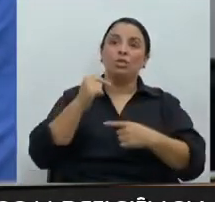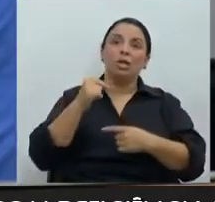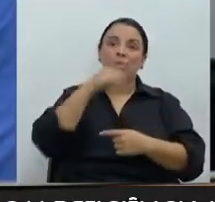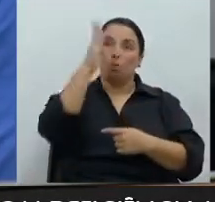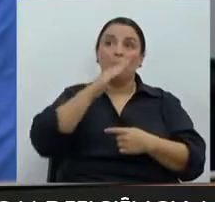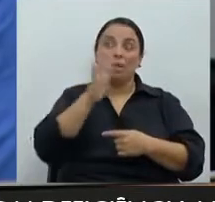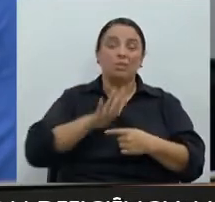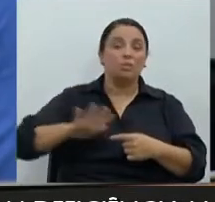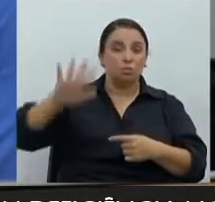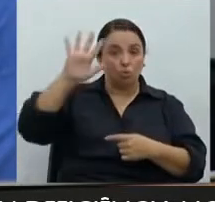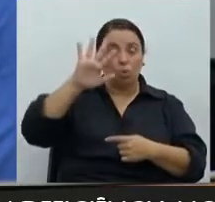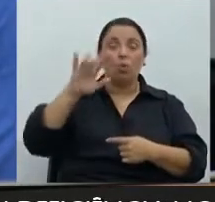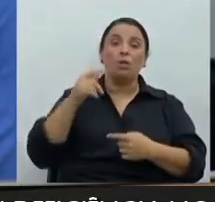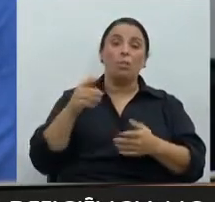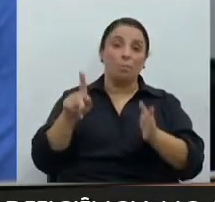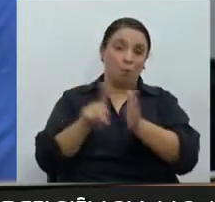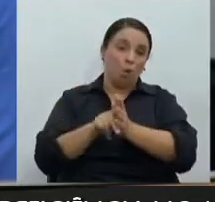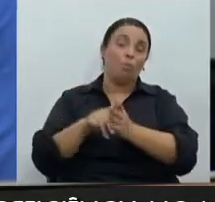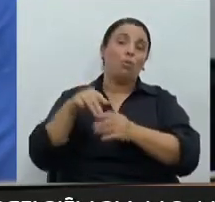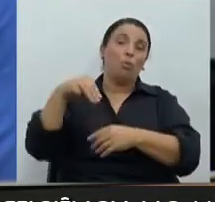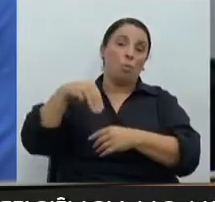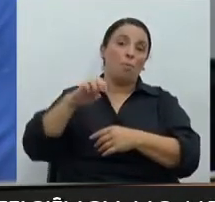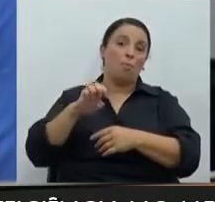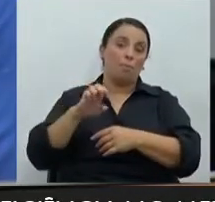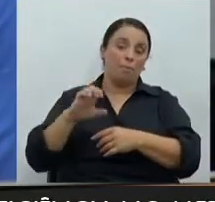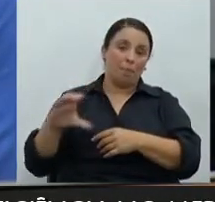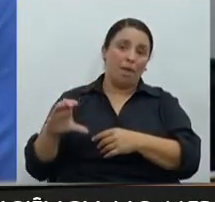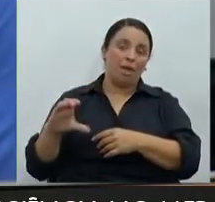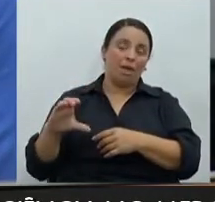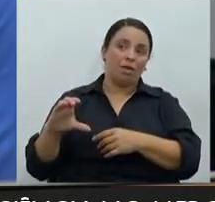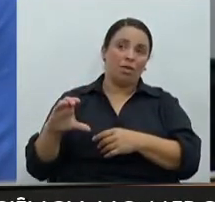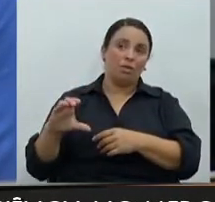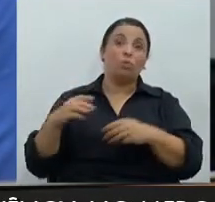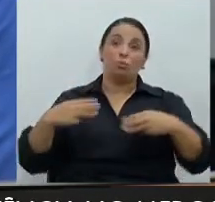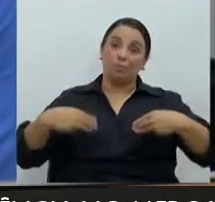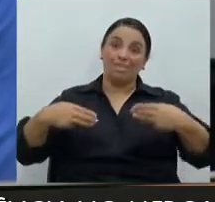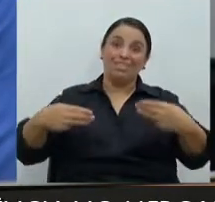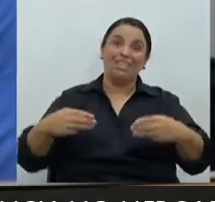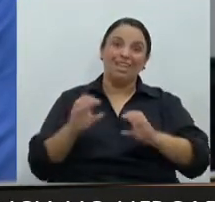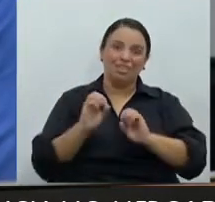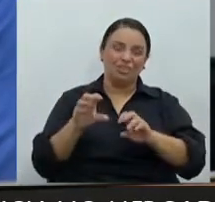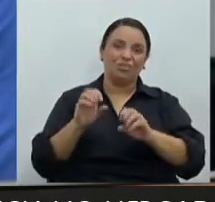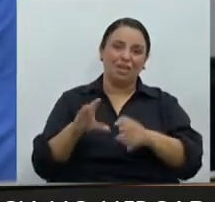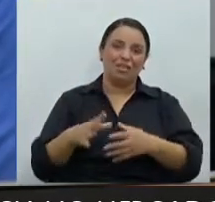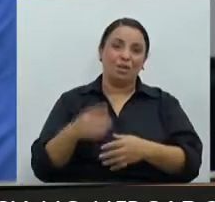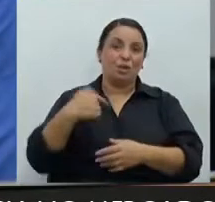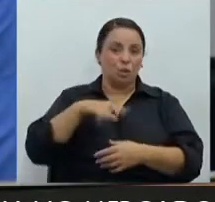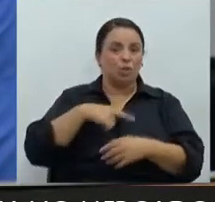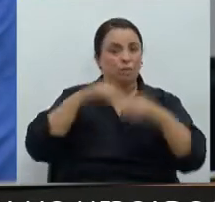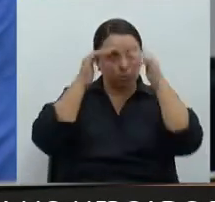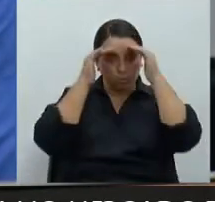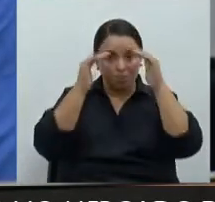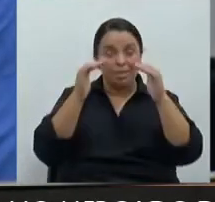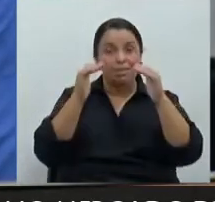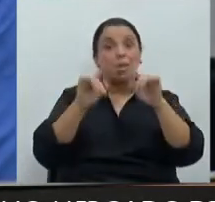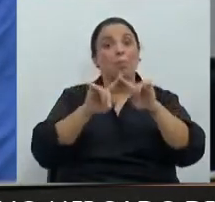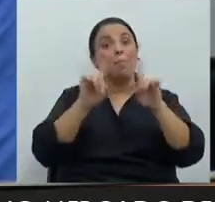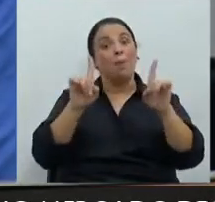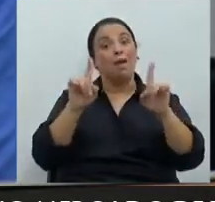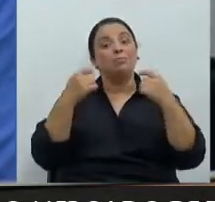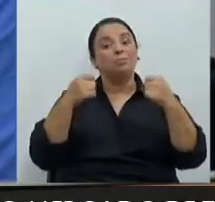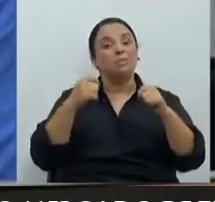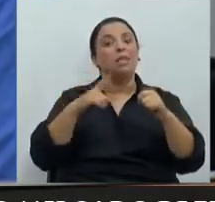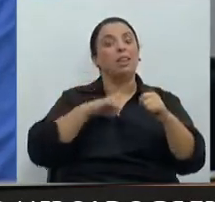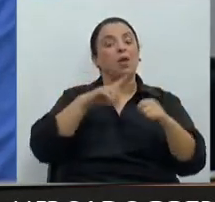Ministério da Educação, e que a gente vem cumprindo desde que tenha mesmo o espaço. O que,